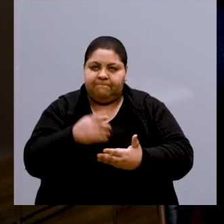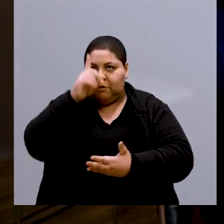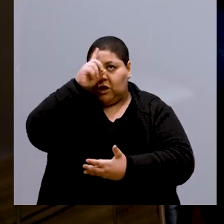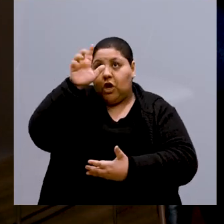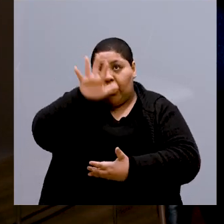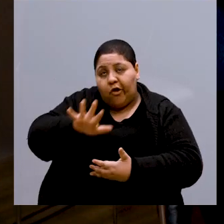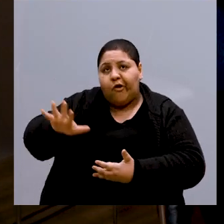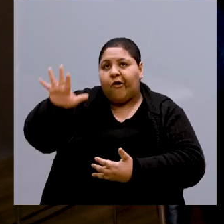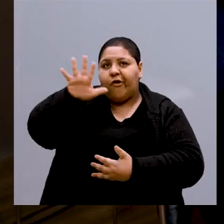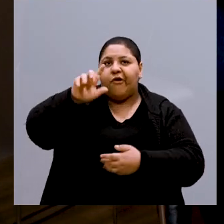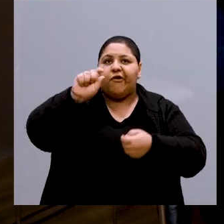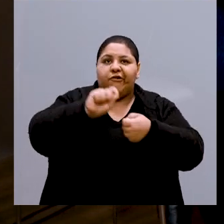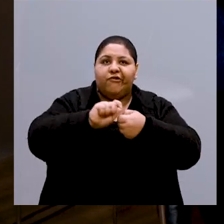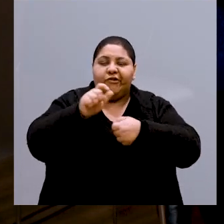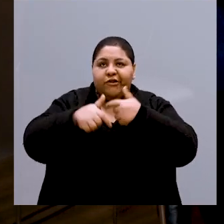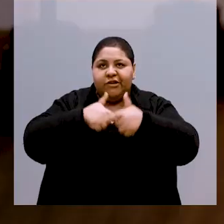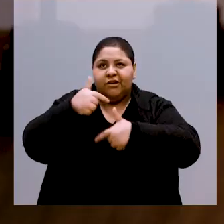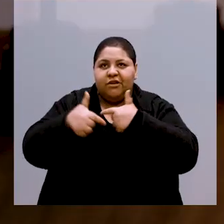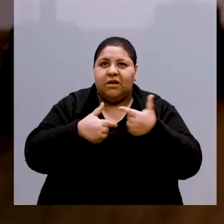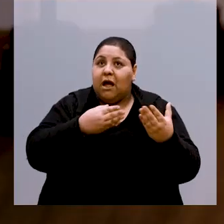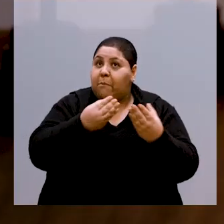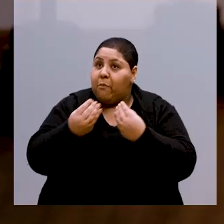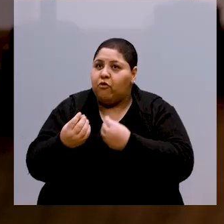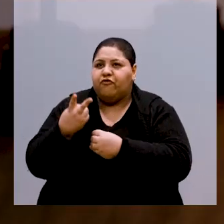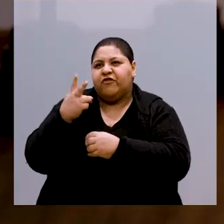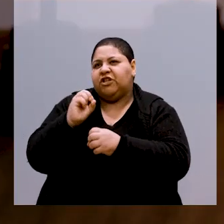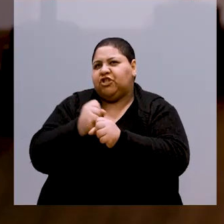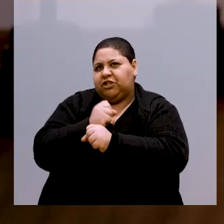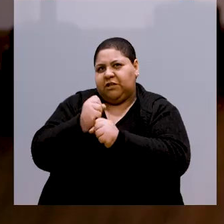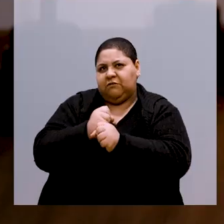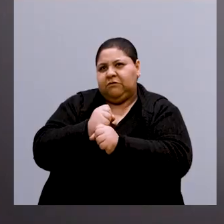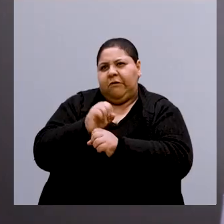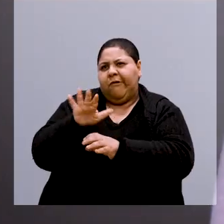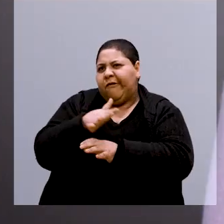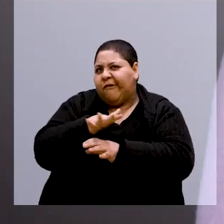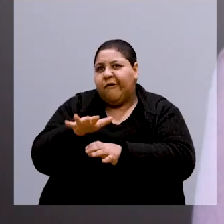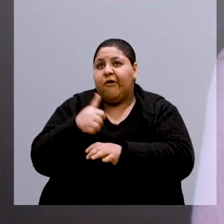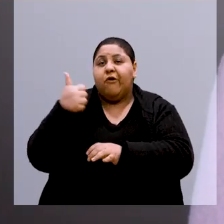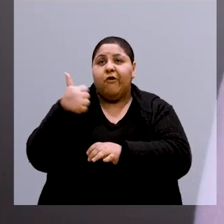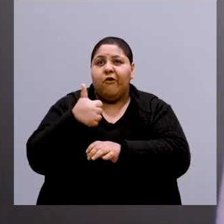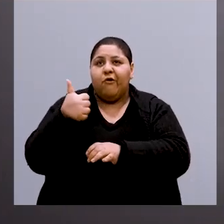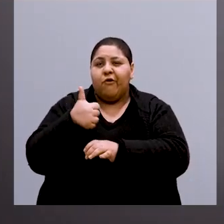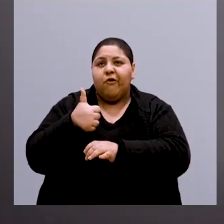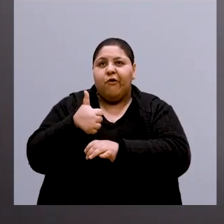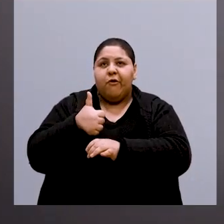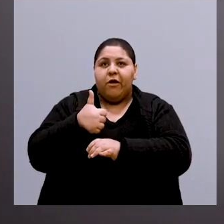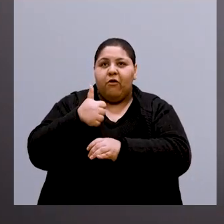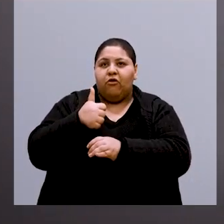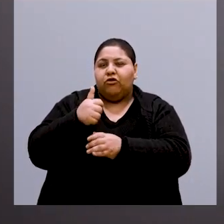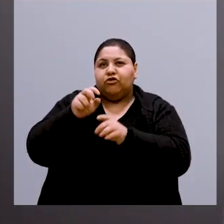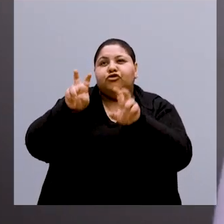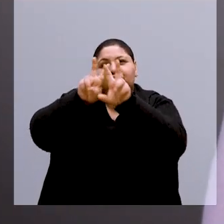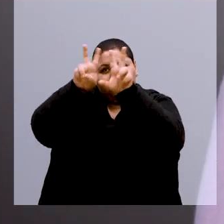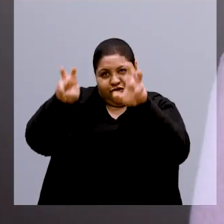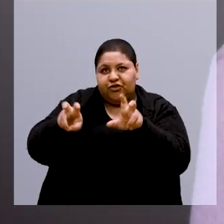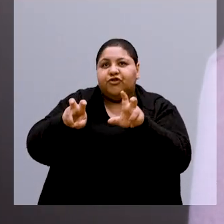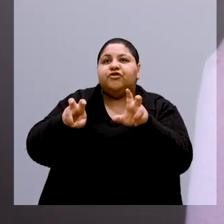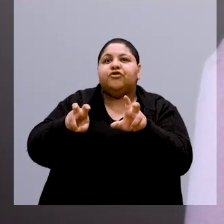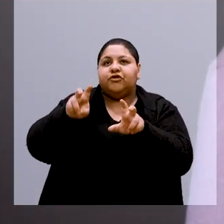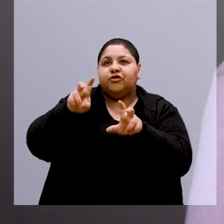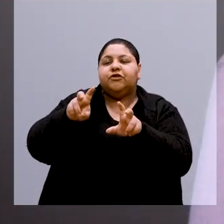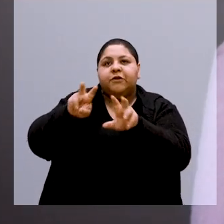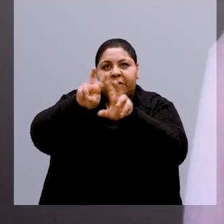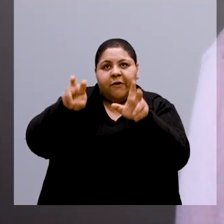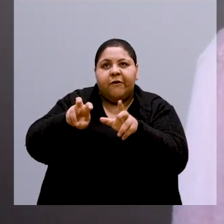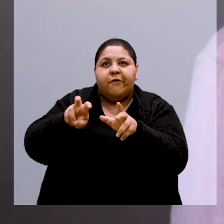o Hospital Geral, então, faz esse trabalho já há mais de 20 anos, né. Foi o primeiro título, enfim, que o